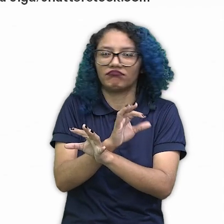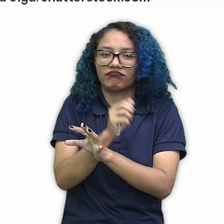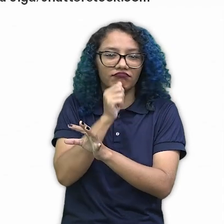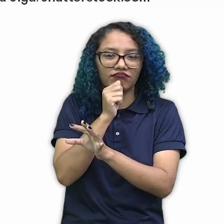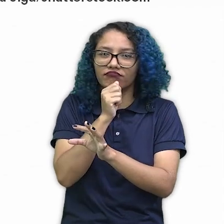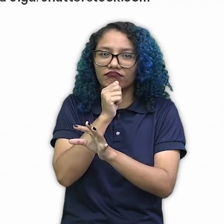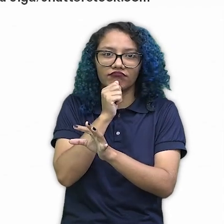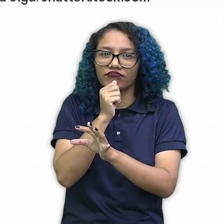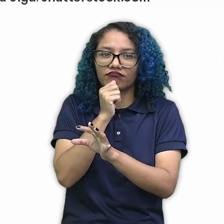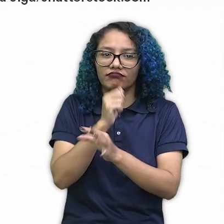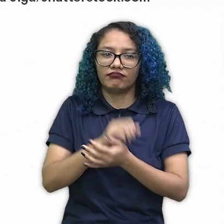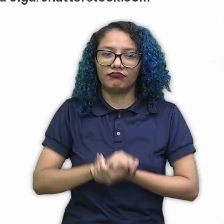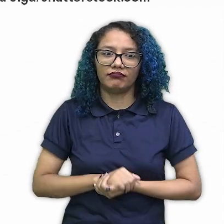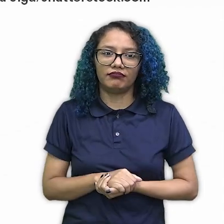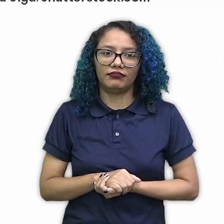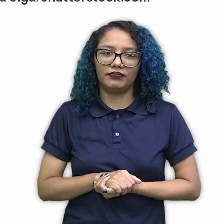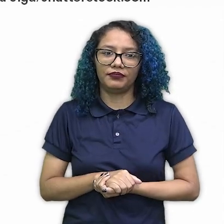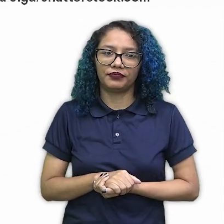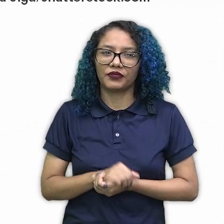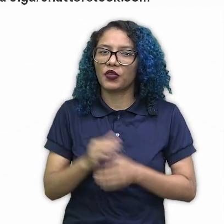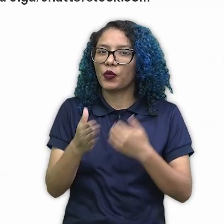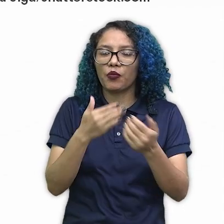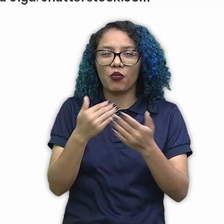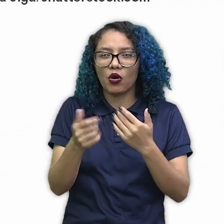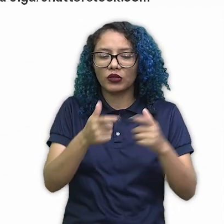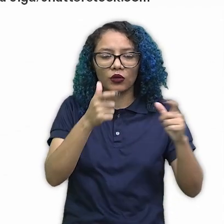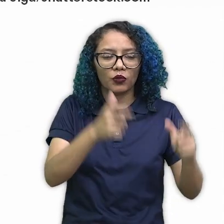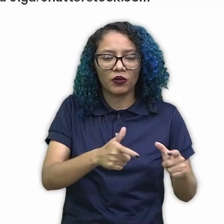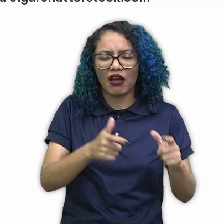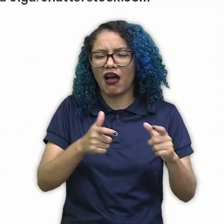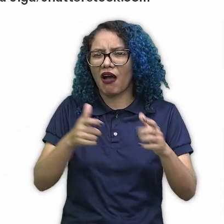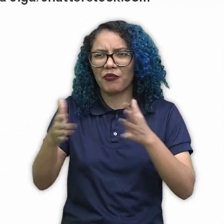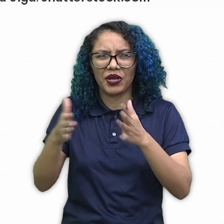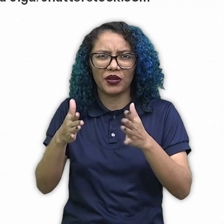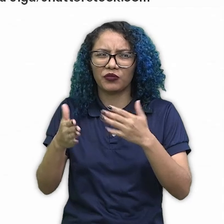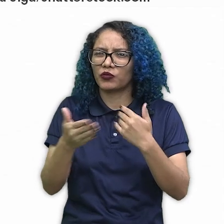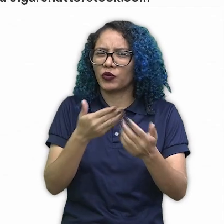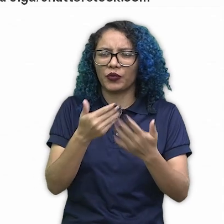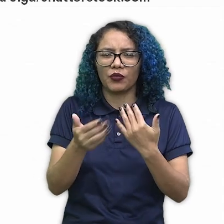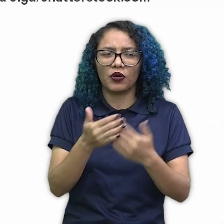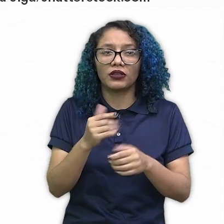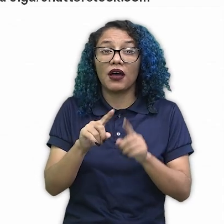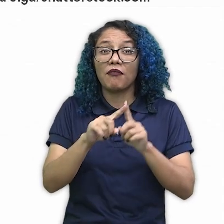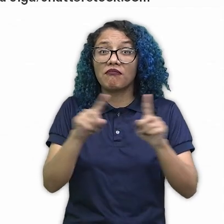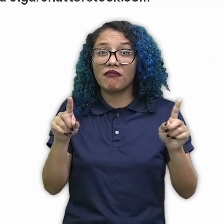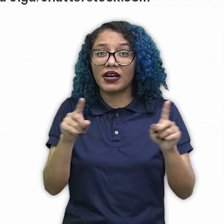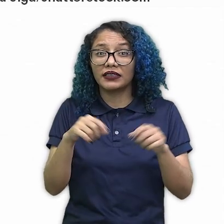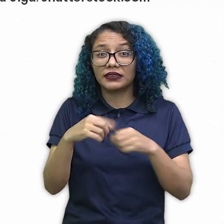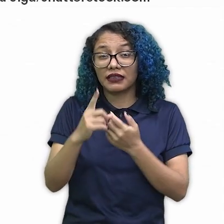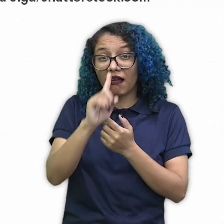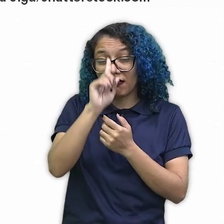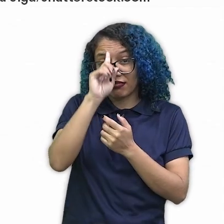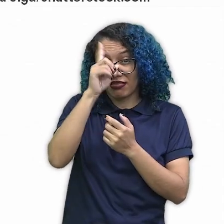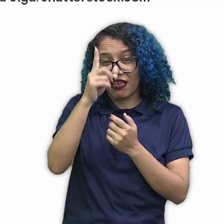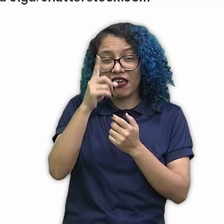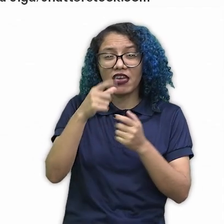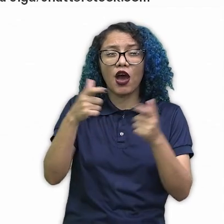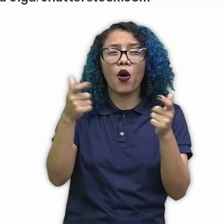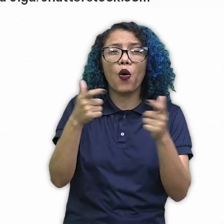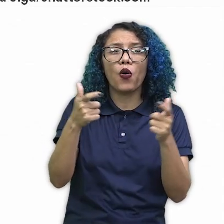Né? Não interessa o lugar ou em lugares específicos, mas ele está aonde? Essa